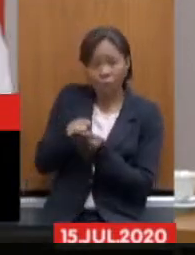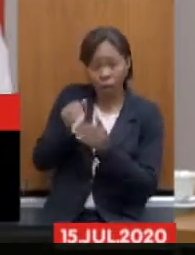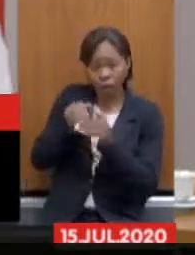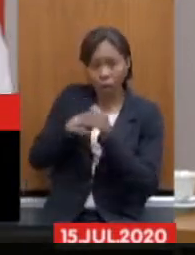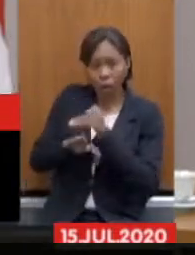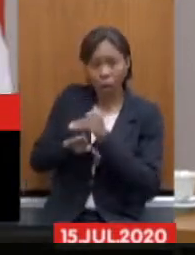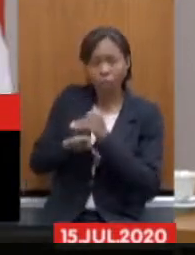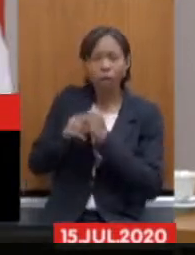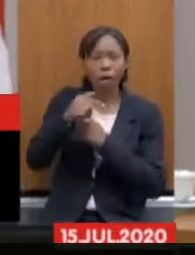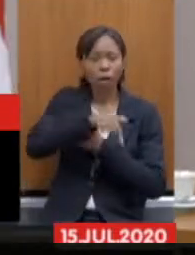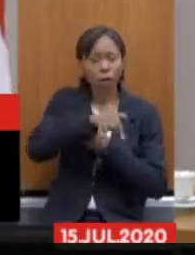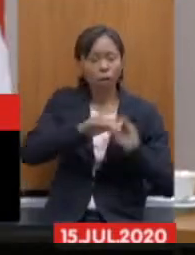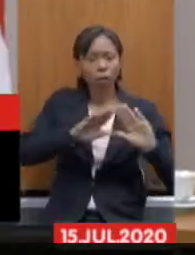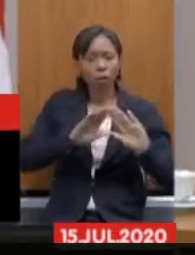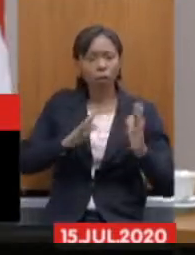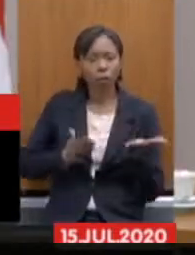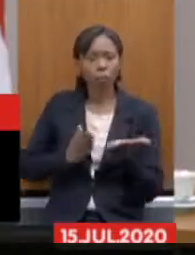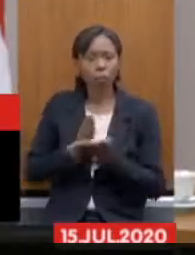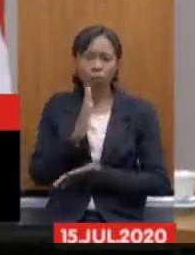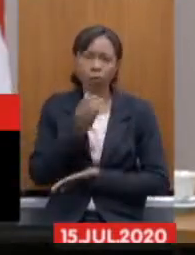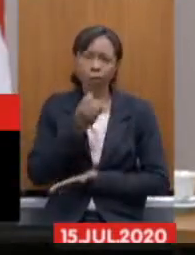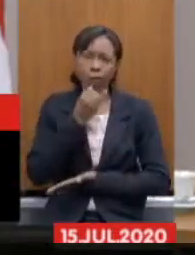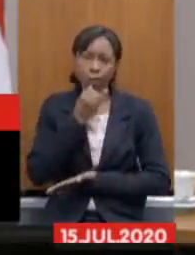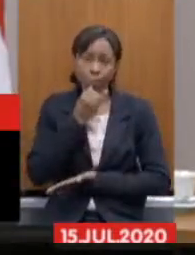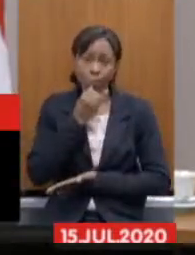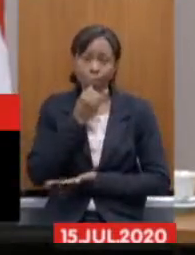aprovada por essa casa infelizmente